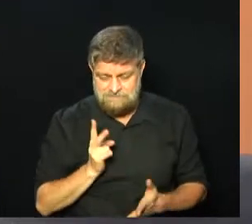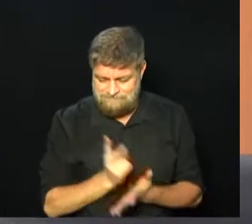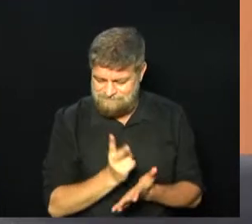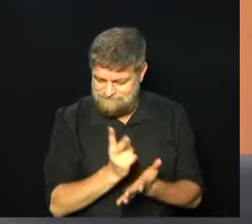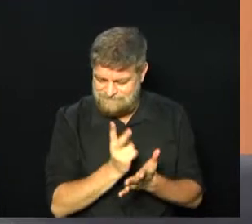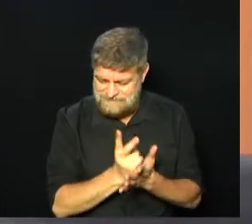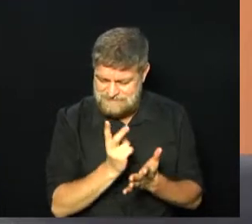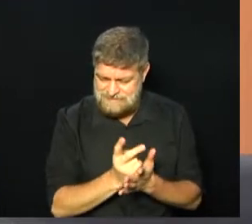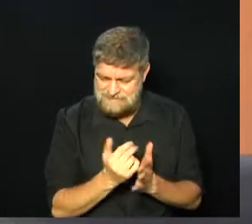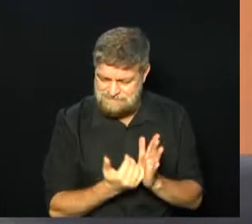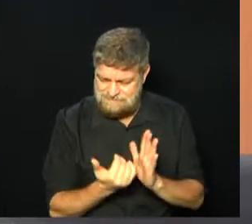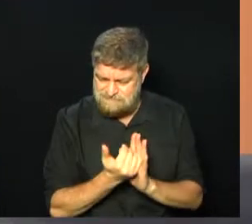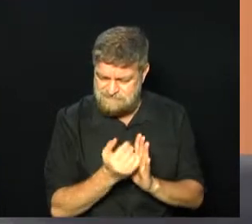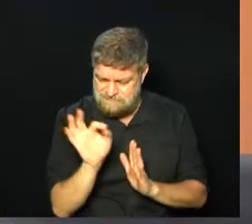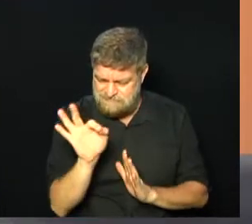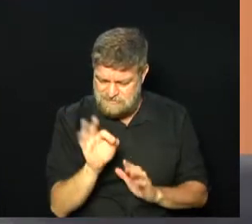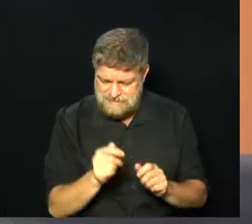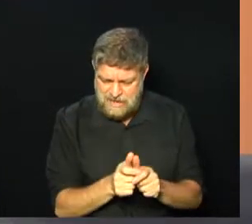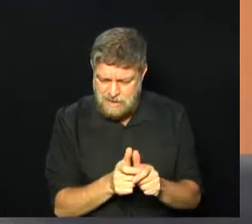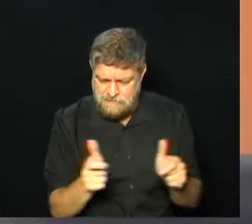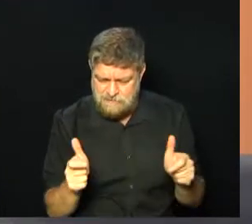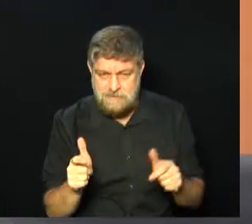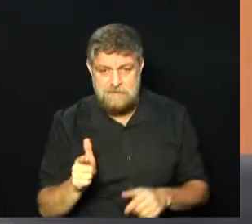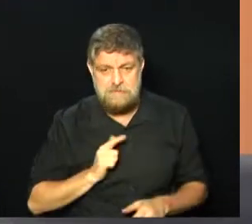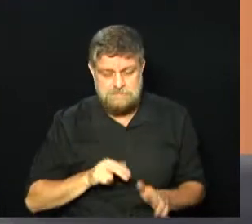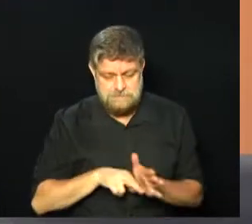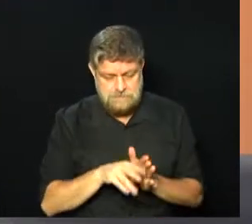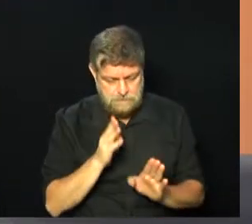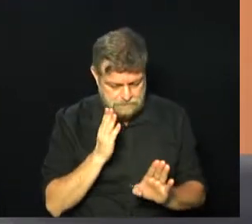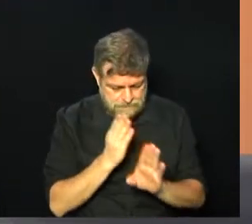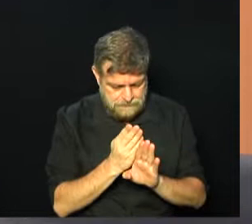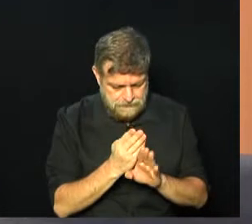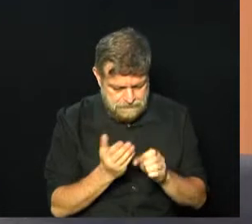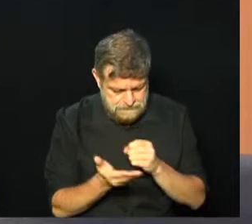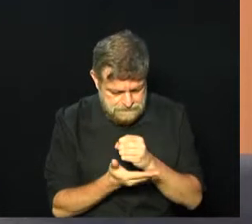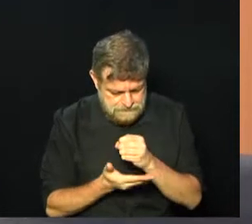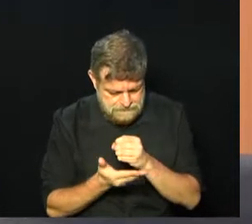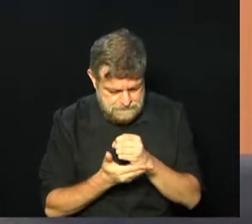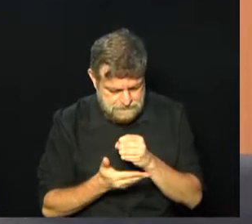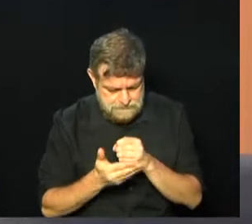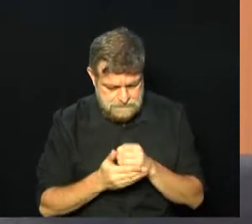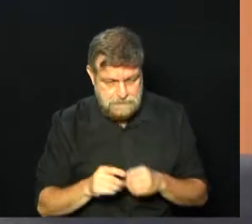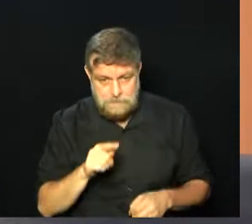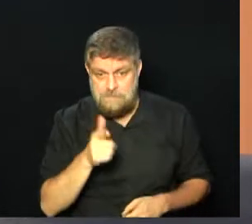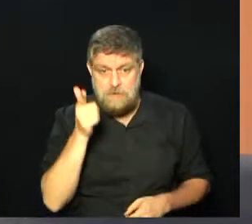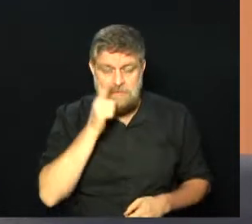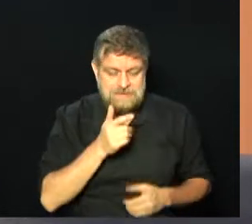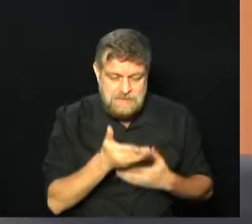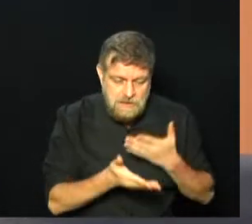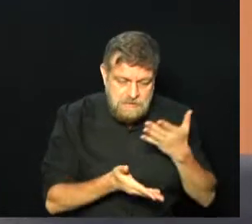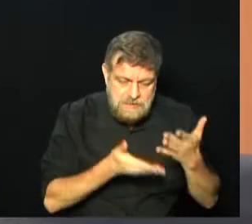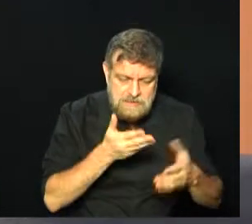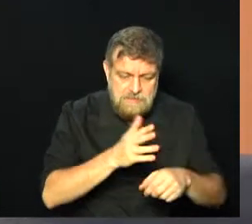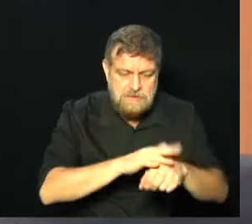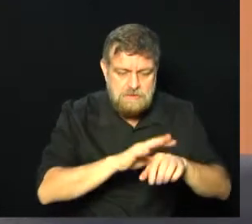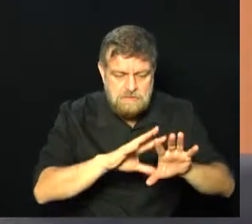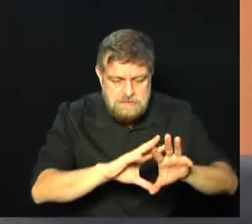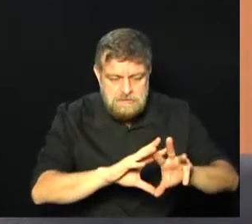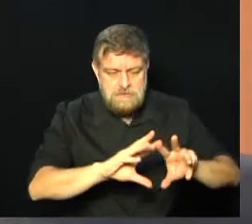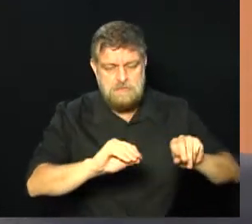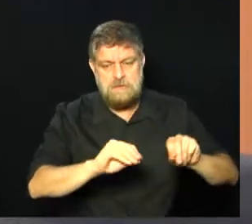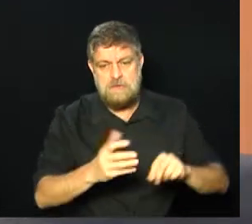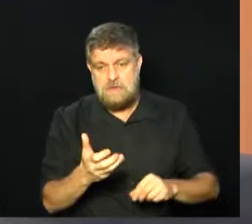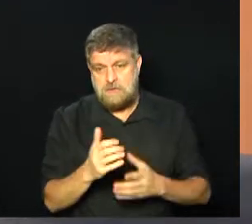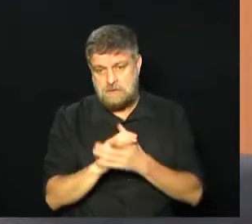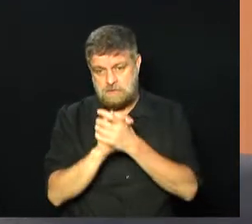acontecem muito e que o diagnóstico precoce é fundamental para o sucesso do tratamento. Então, quero parabenizar mais uma